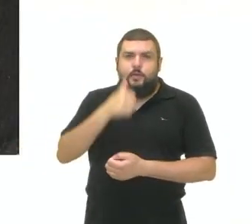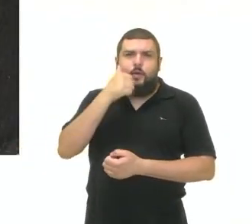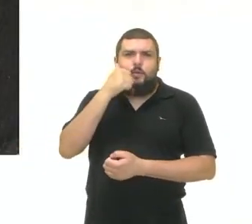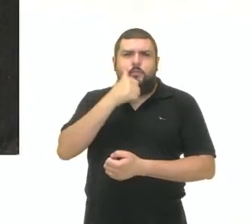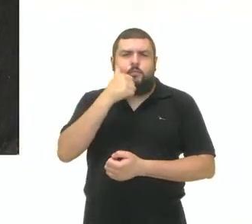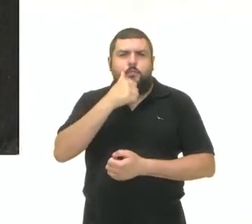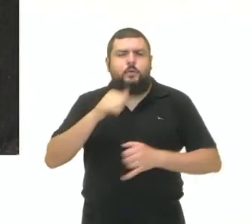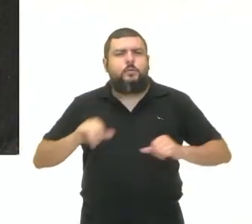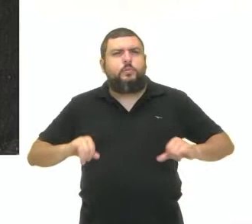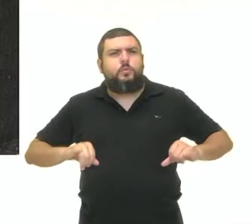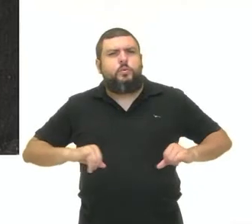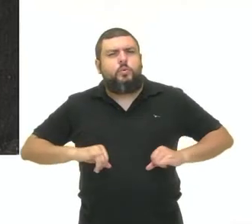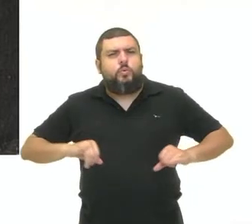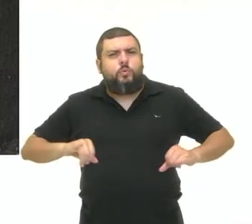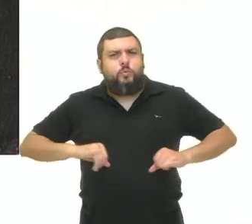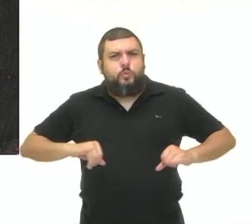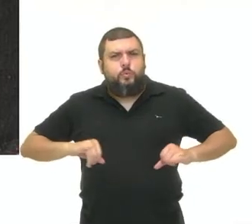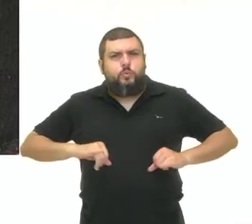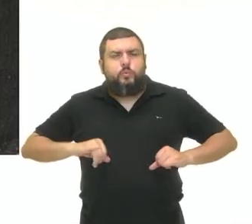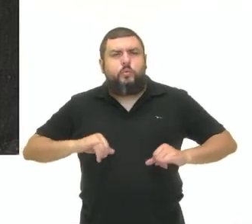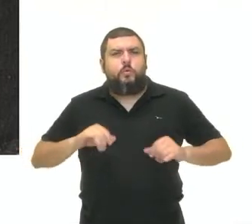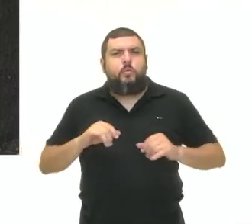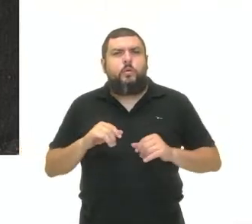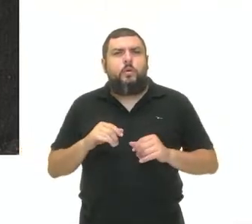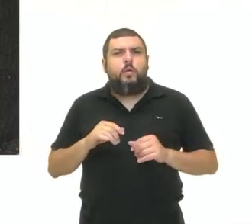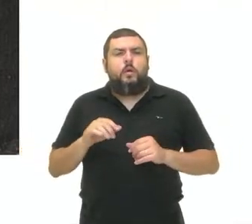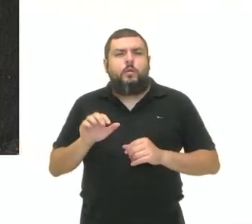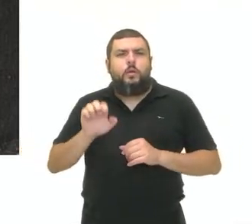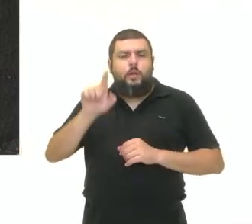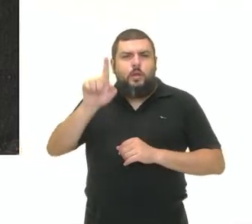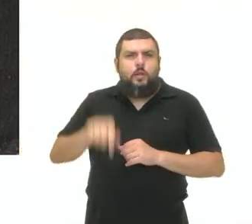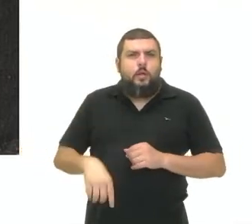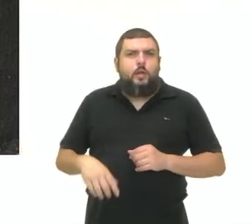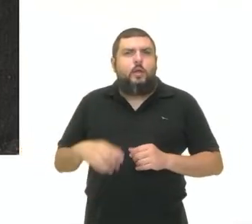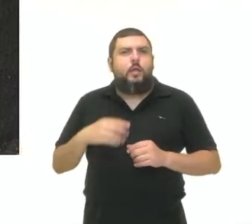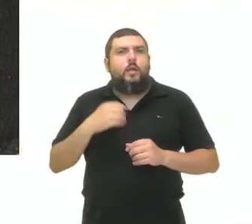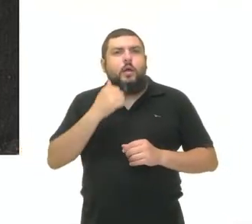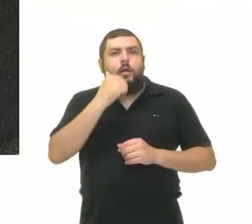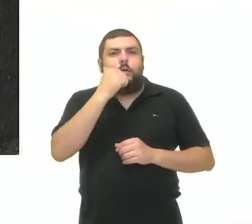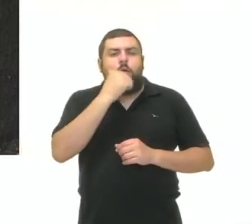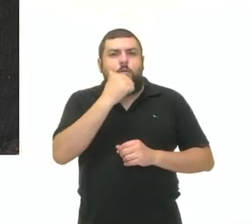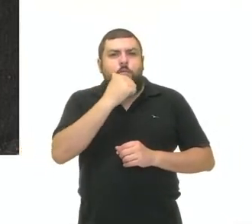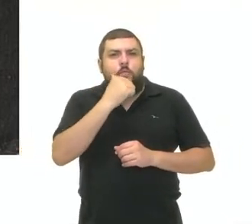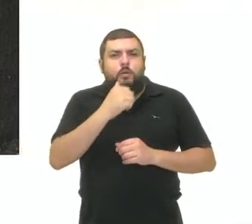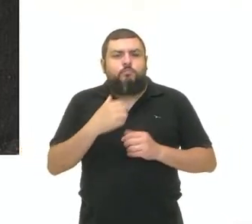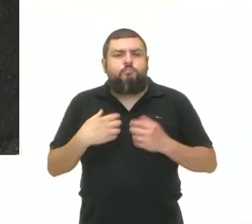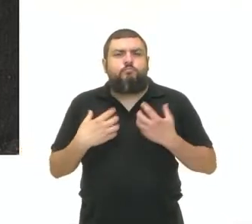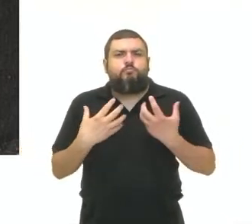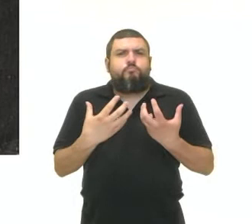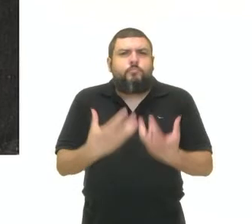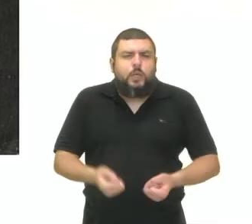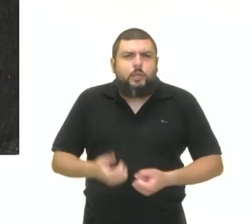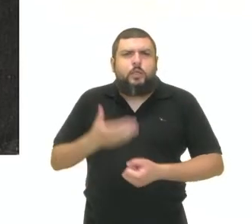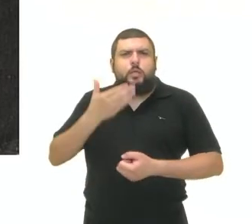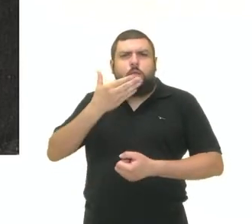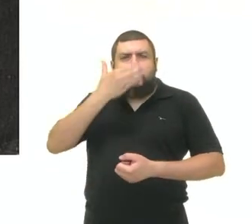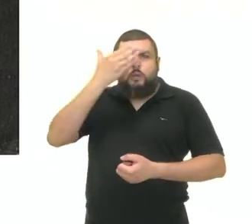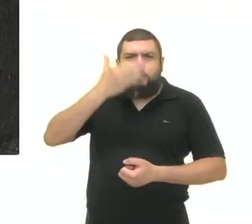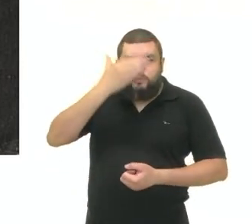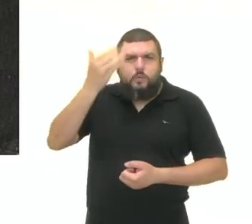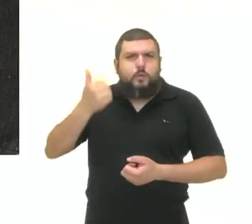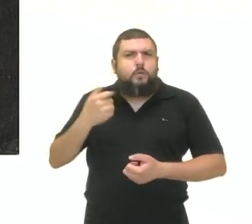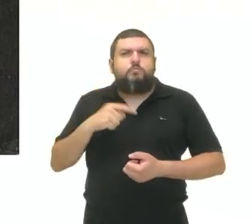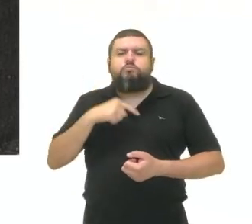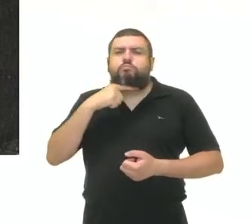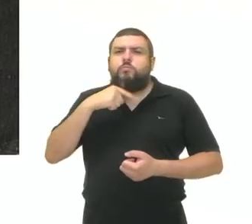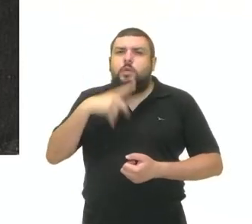uma mulher que acabava se propondo à prostituição, né? Não teve muitas